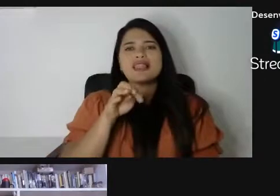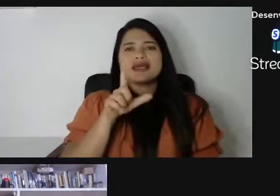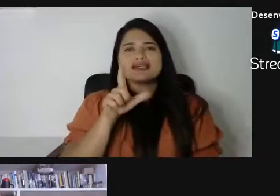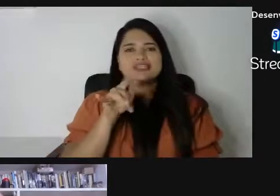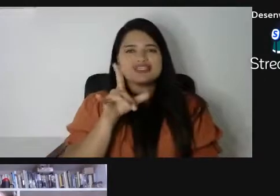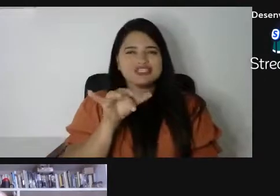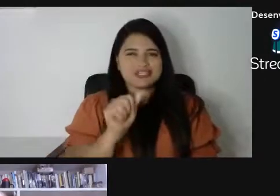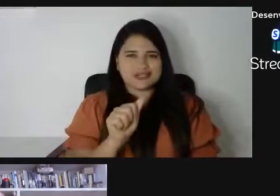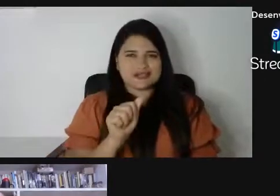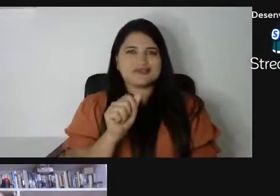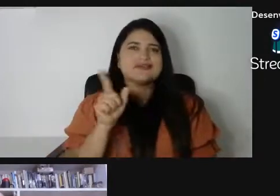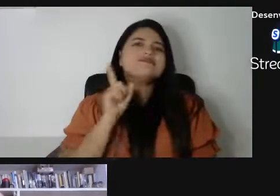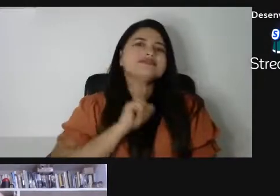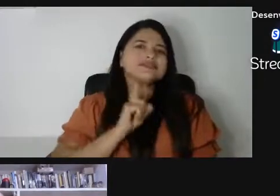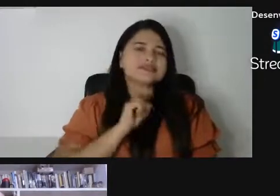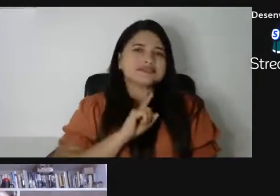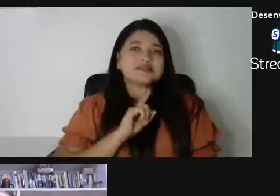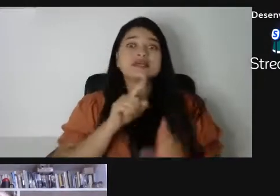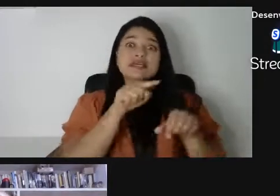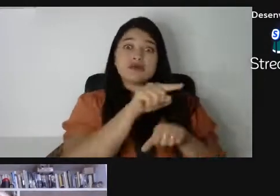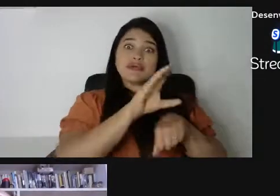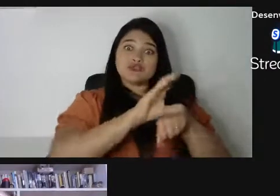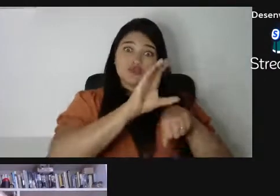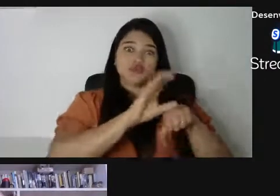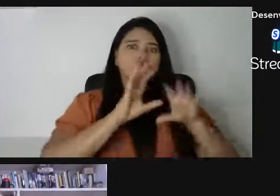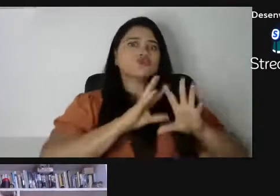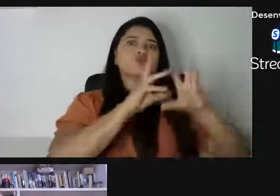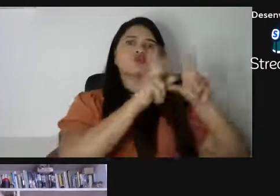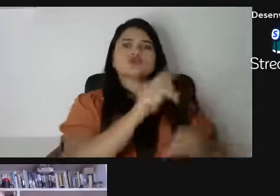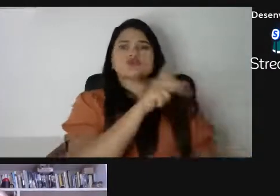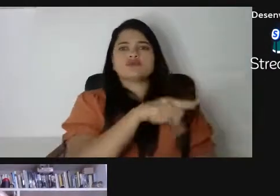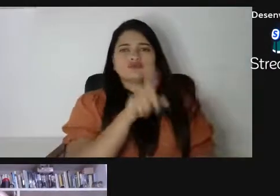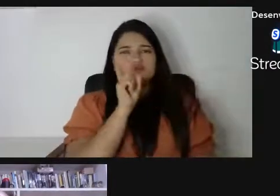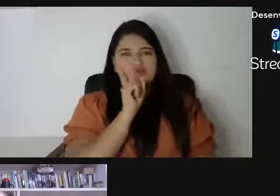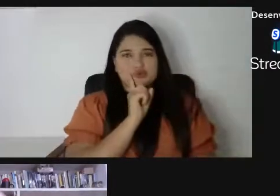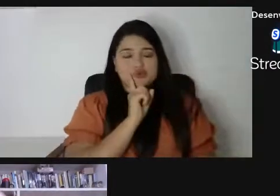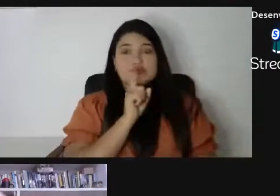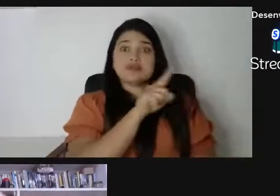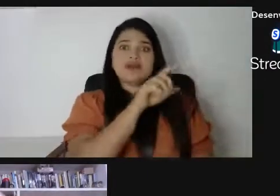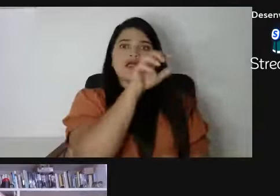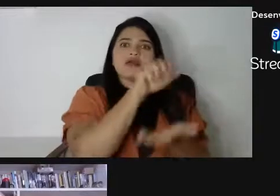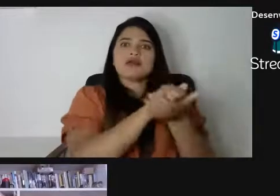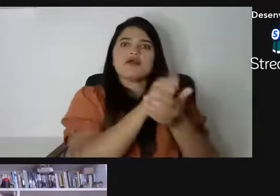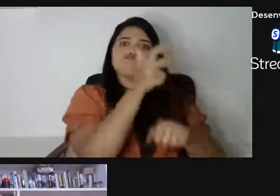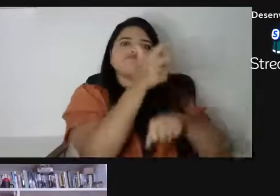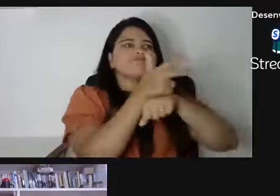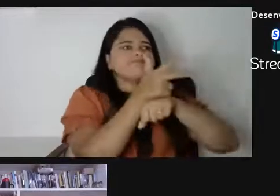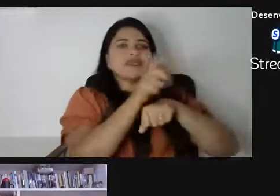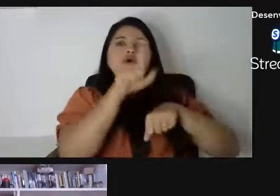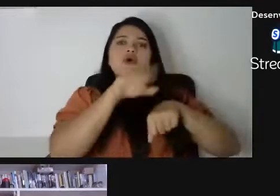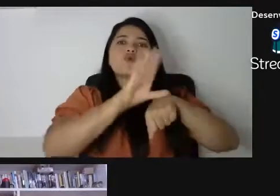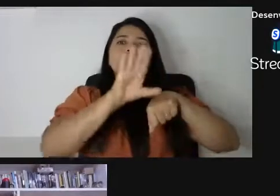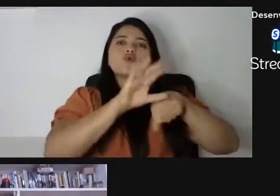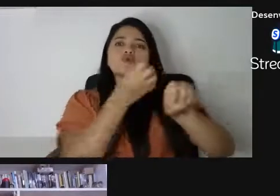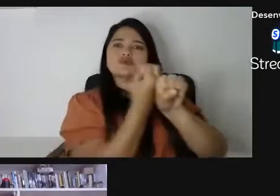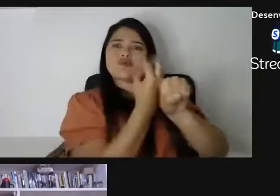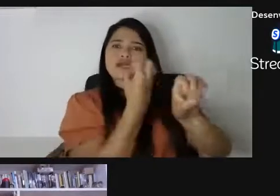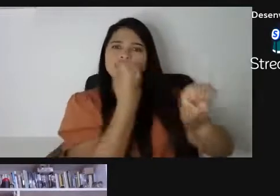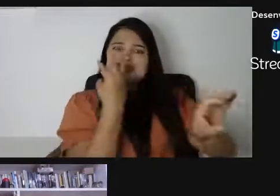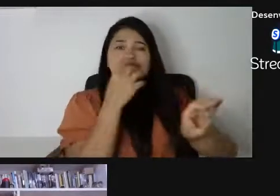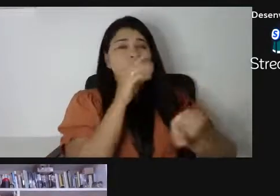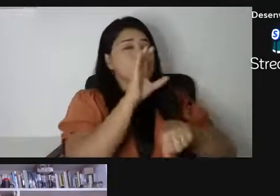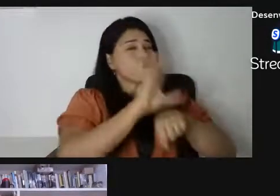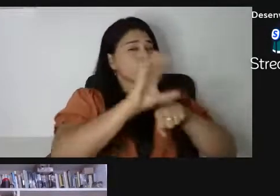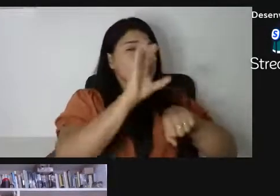um curso que todos os professores são surdos, então eles gravam as aulas, é um curso EAD, extremamente organizado, o curso